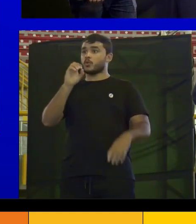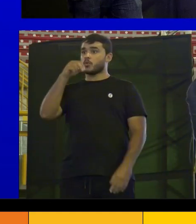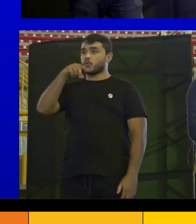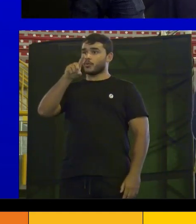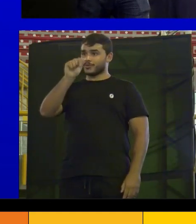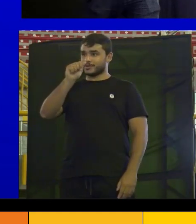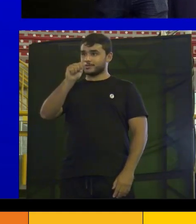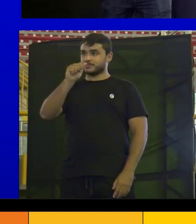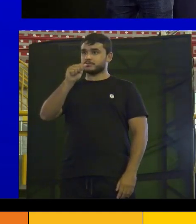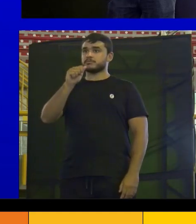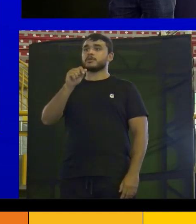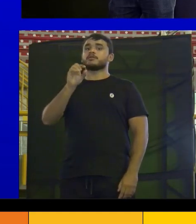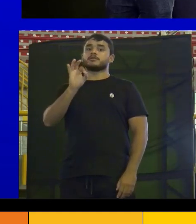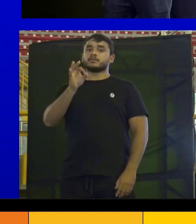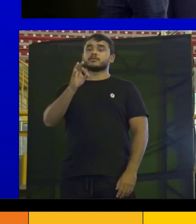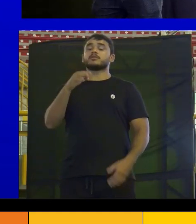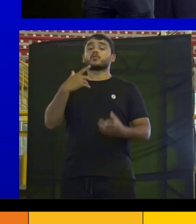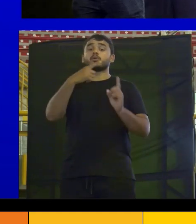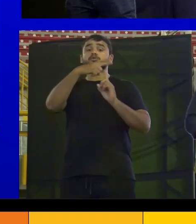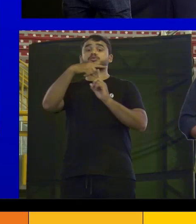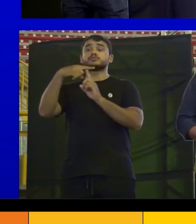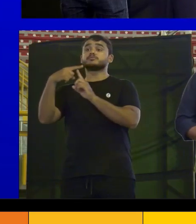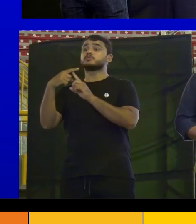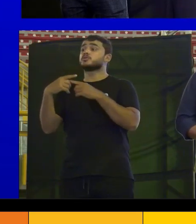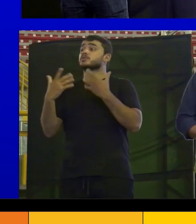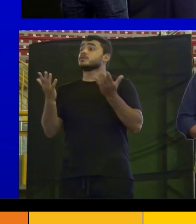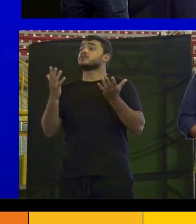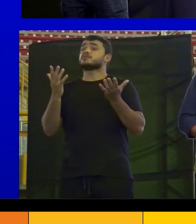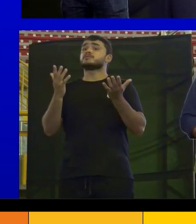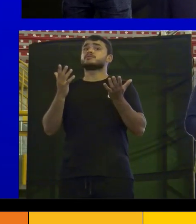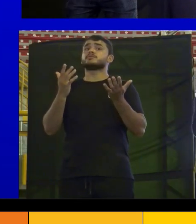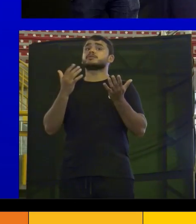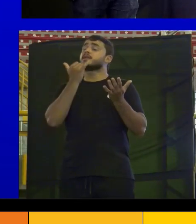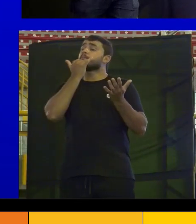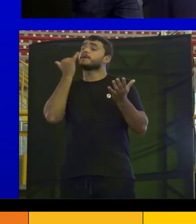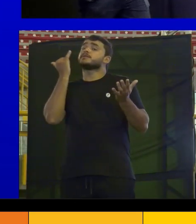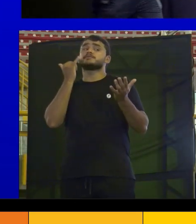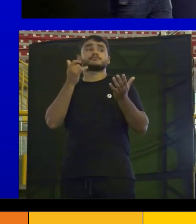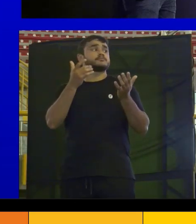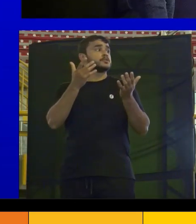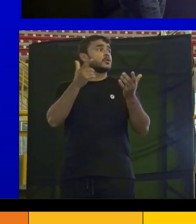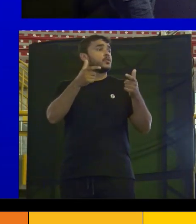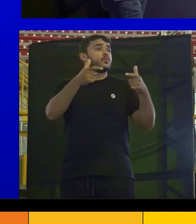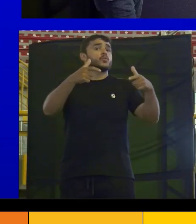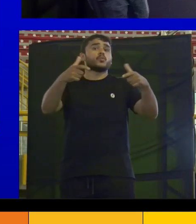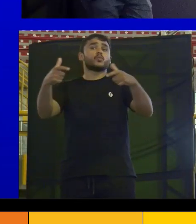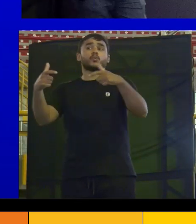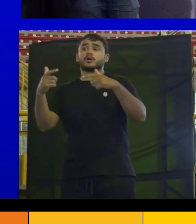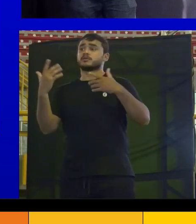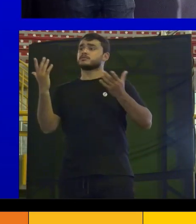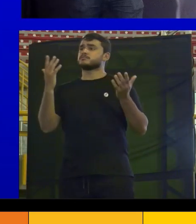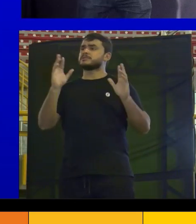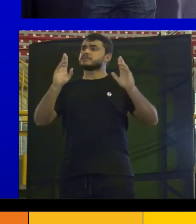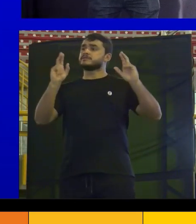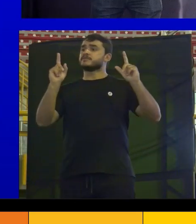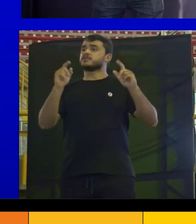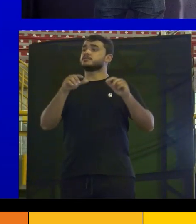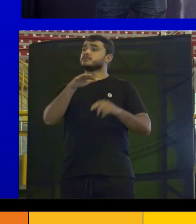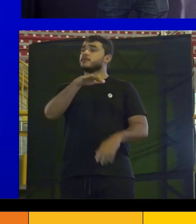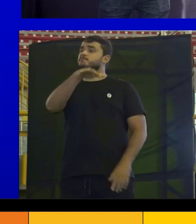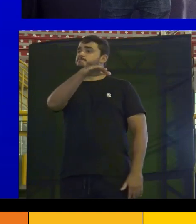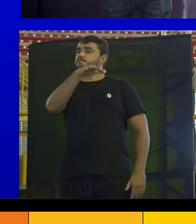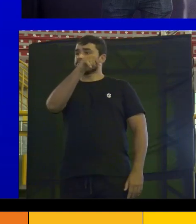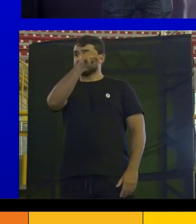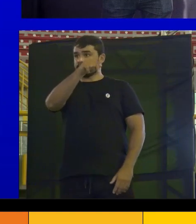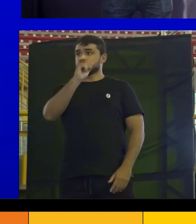uso cotidiano em diferentes o quê? Contextos. Queridos, existe uma habilidade